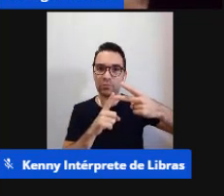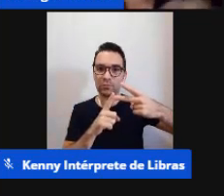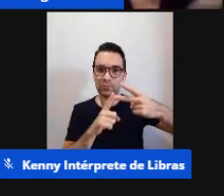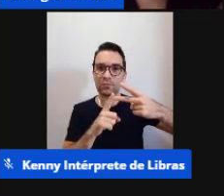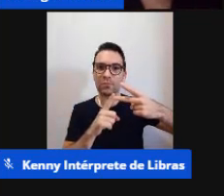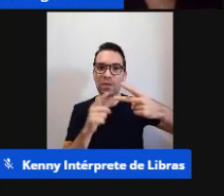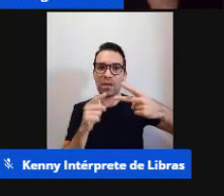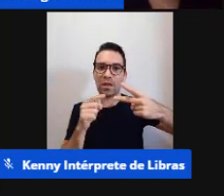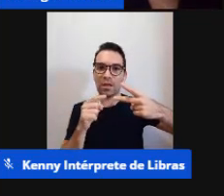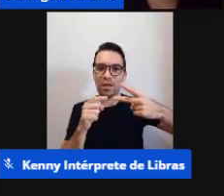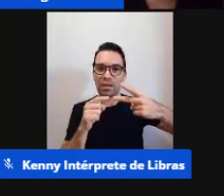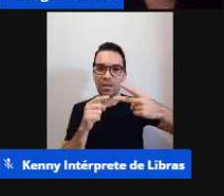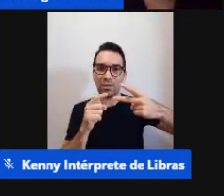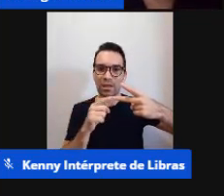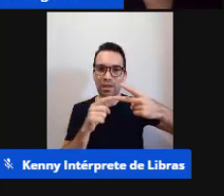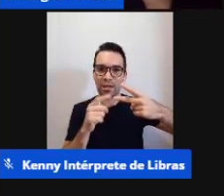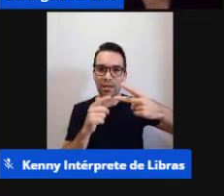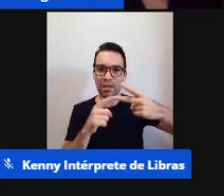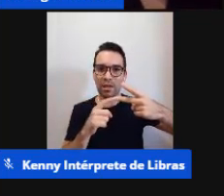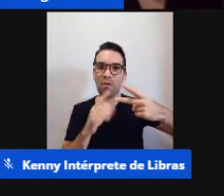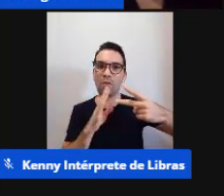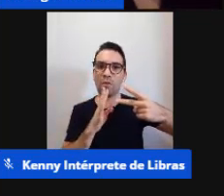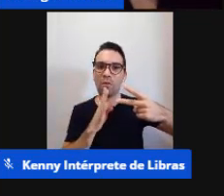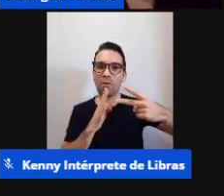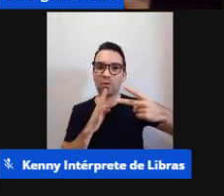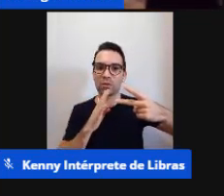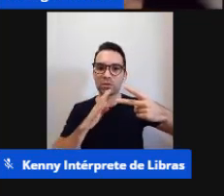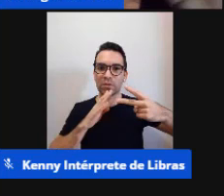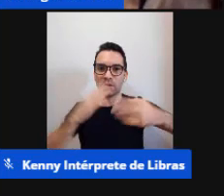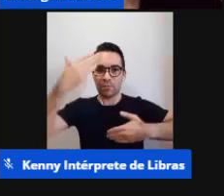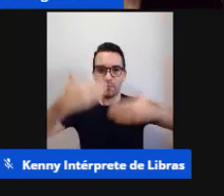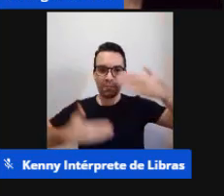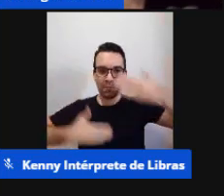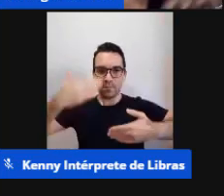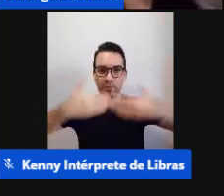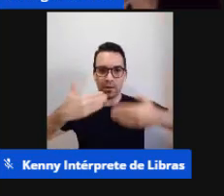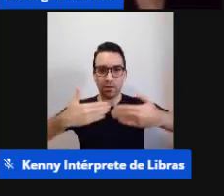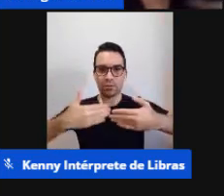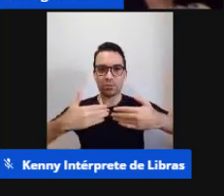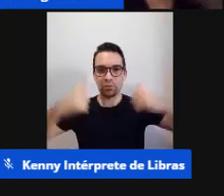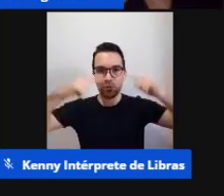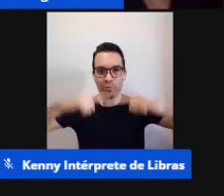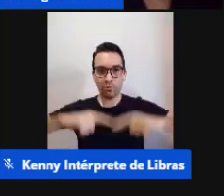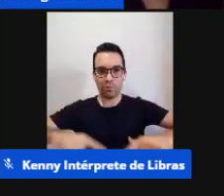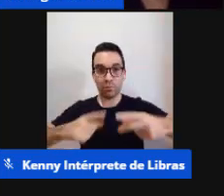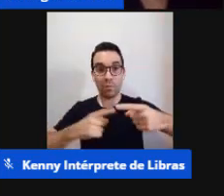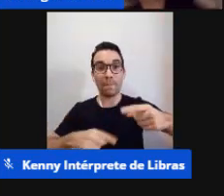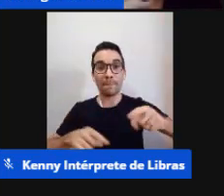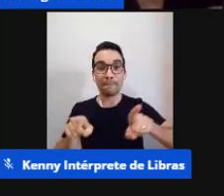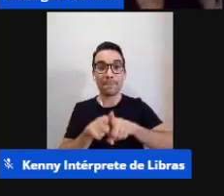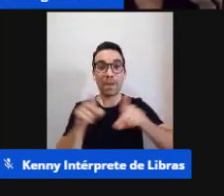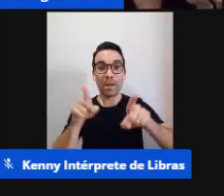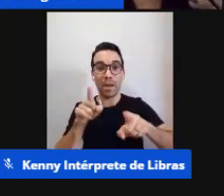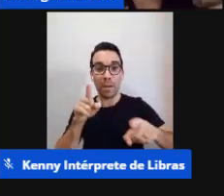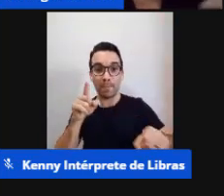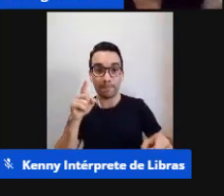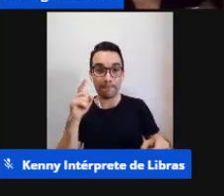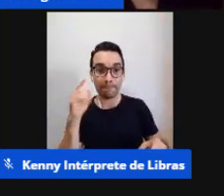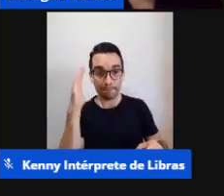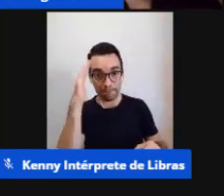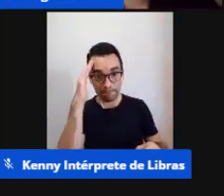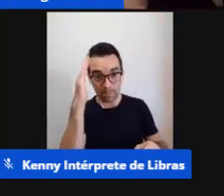corpo. E o objetivo principal, trabalhar diferentes ritmos. Olha como que eu, né, com a mesma